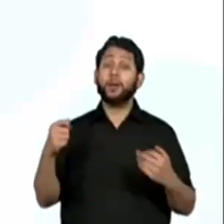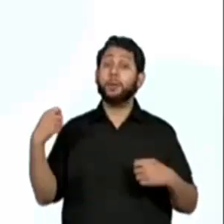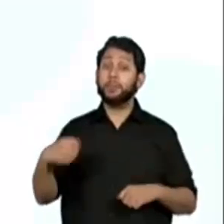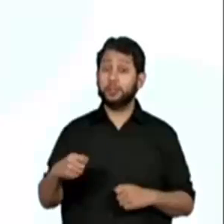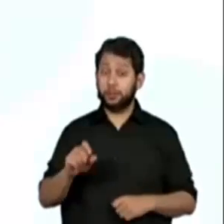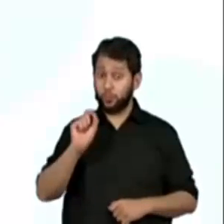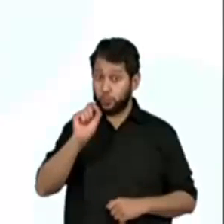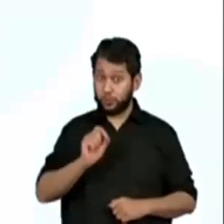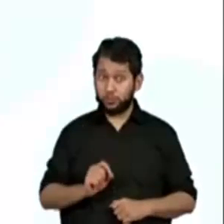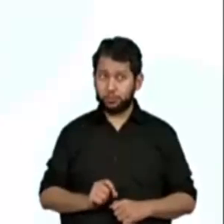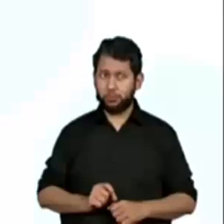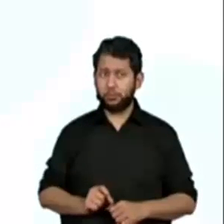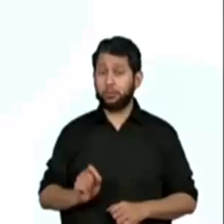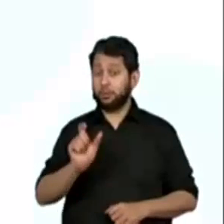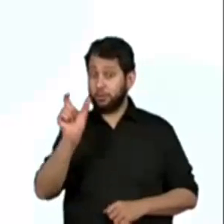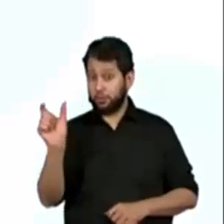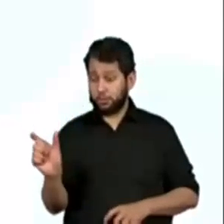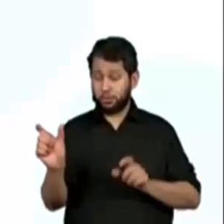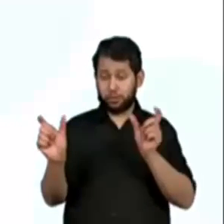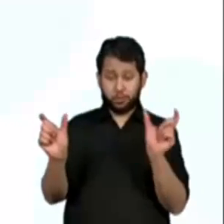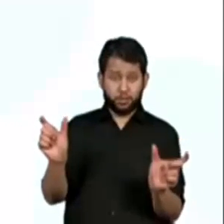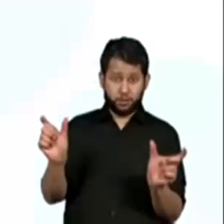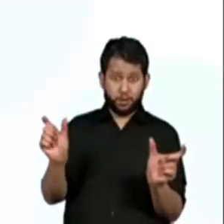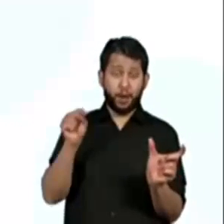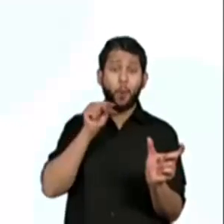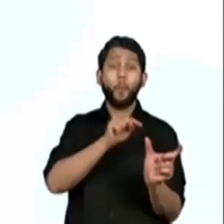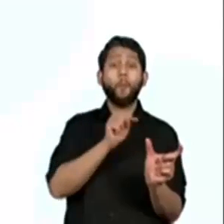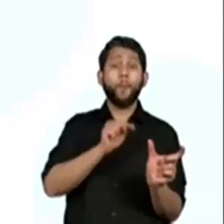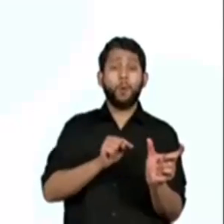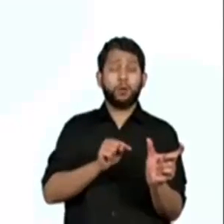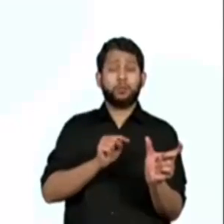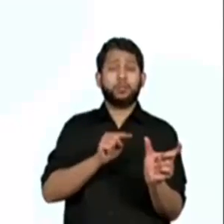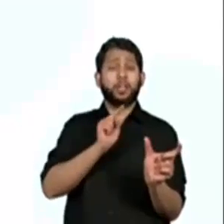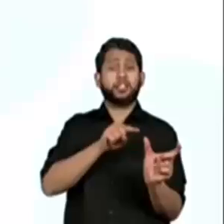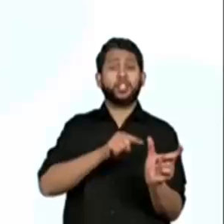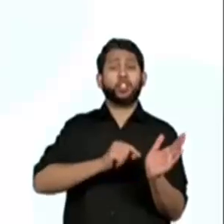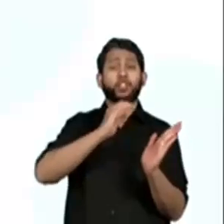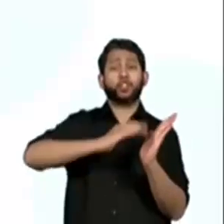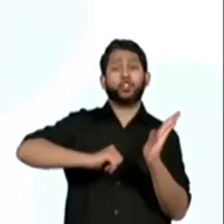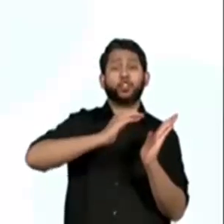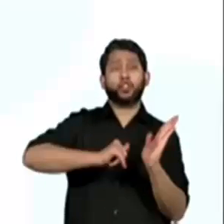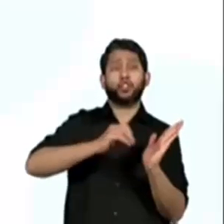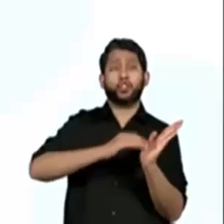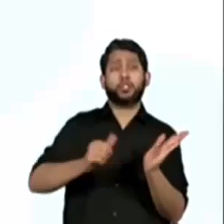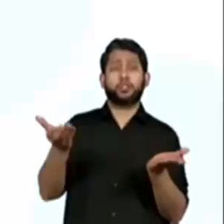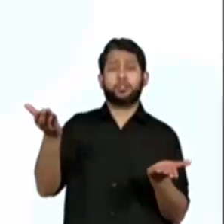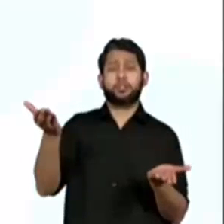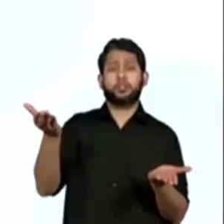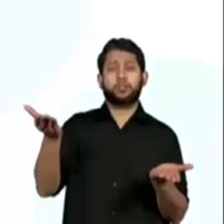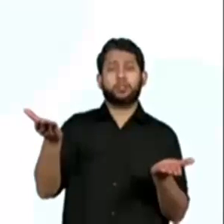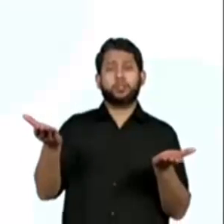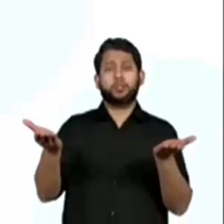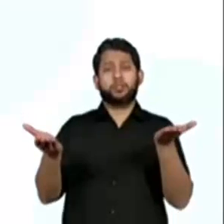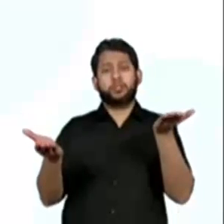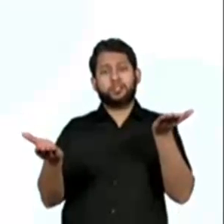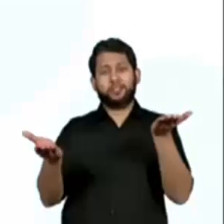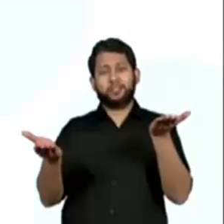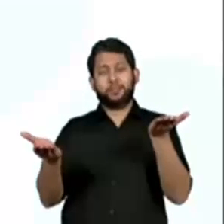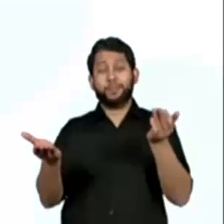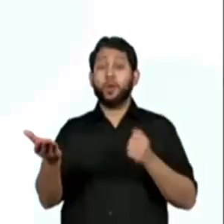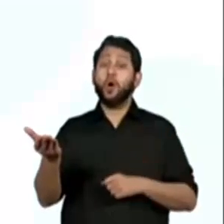subtrair, ou somar, né? Para tornar a balança, deixar ela equilibrada, quer dizer, deixar